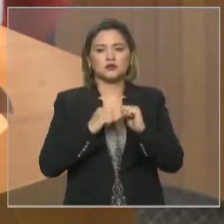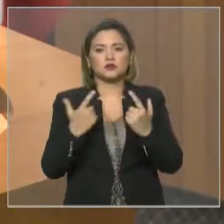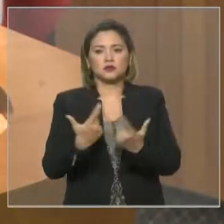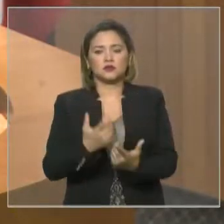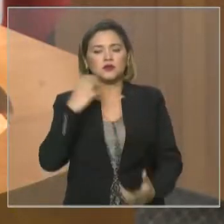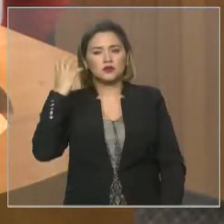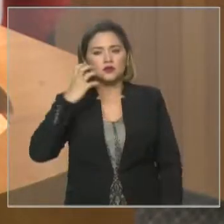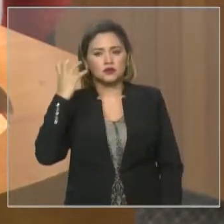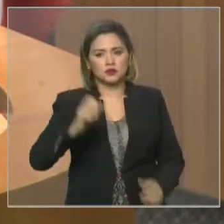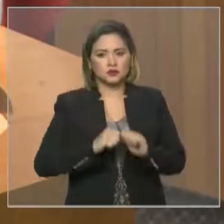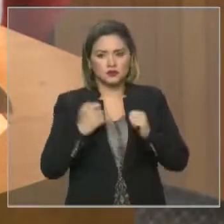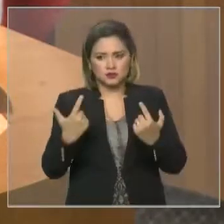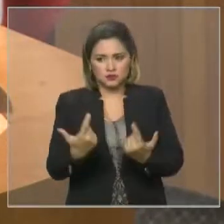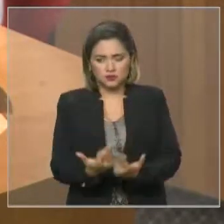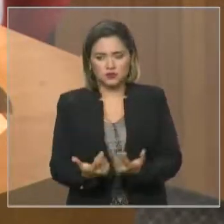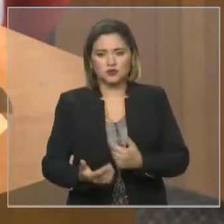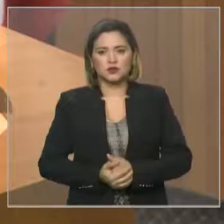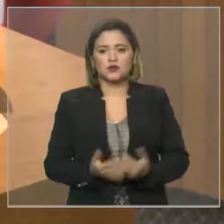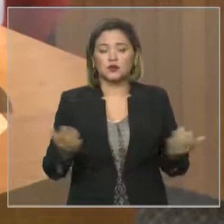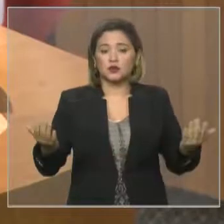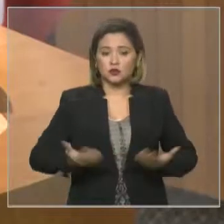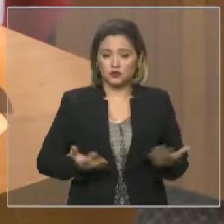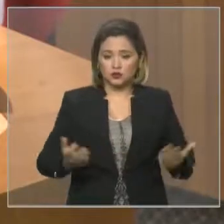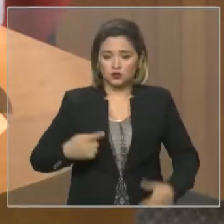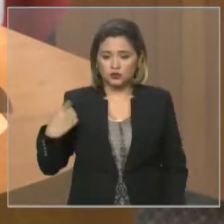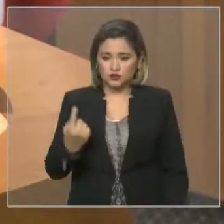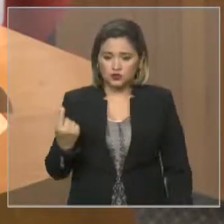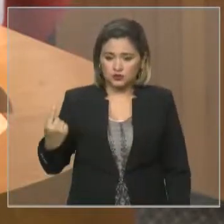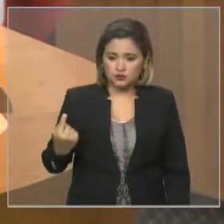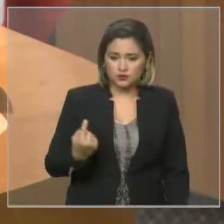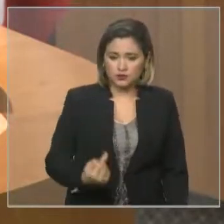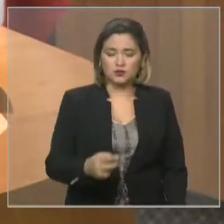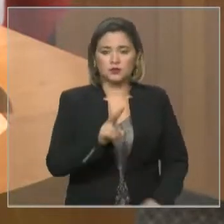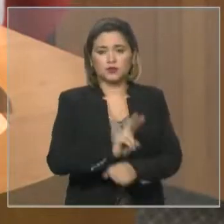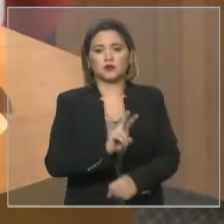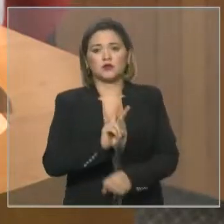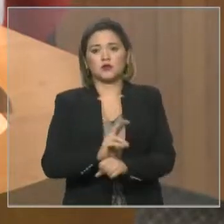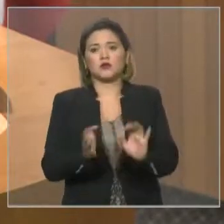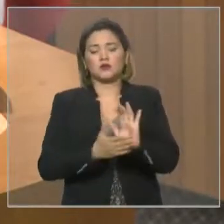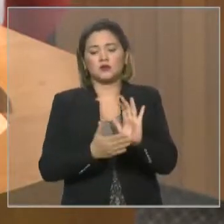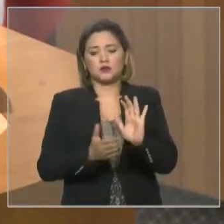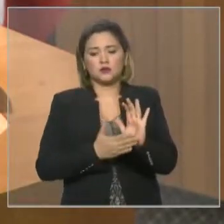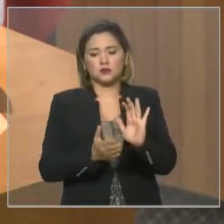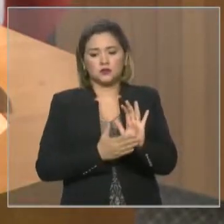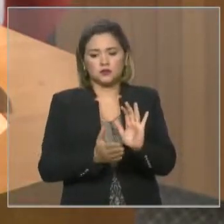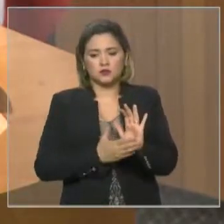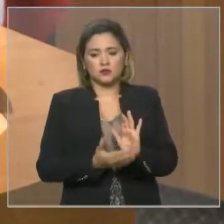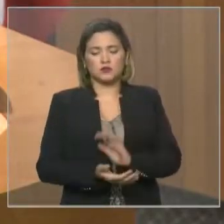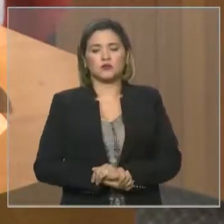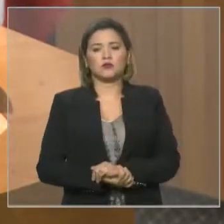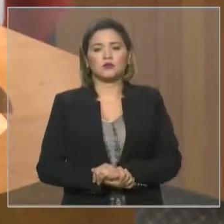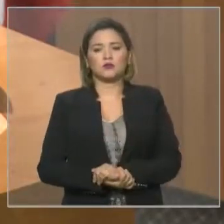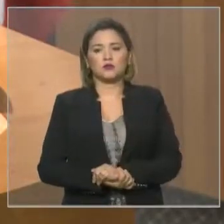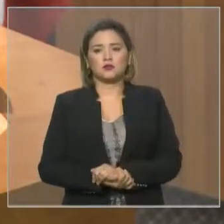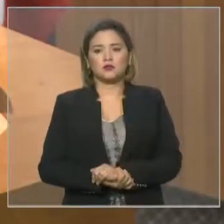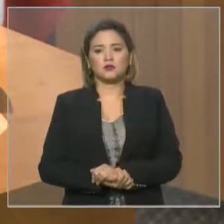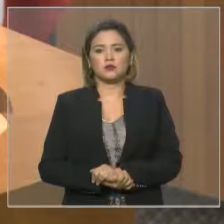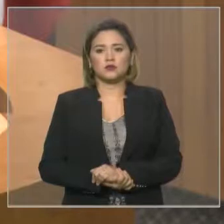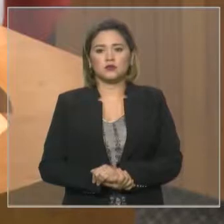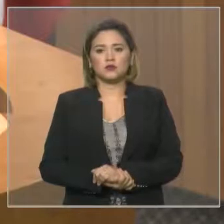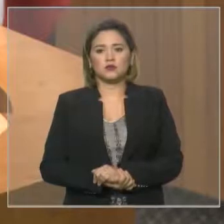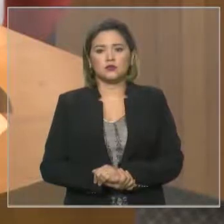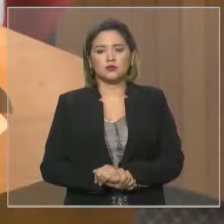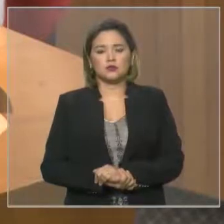aqui é para defender as indicações que fizemos. Fizemos, senhor presidente, a